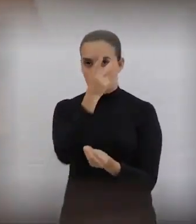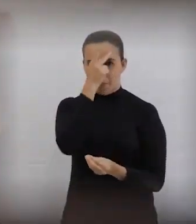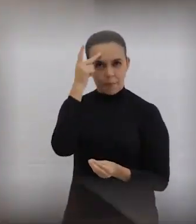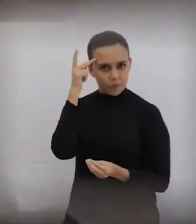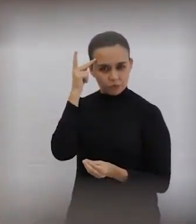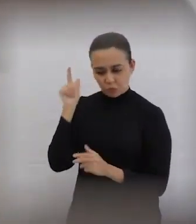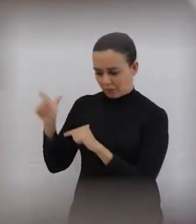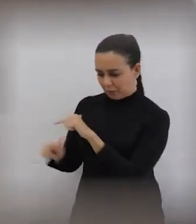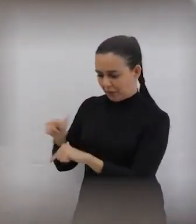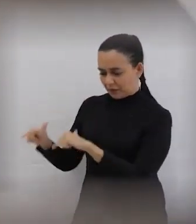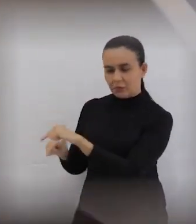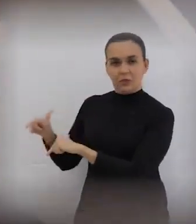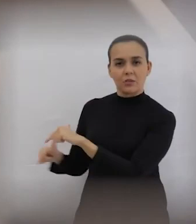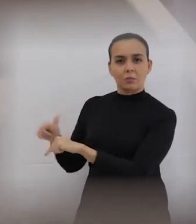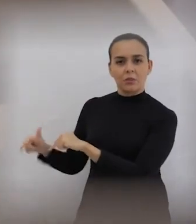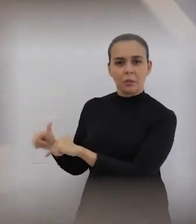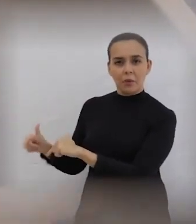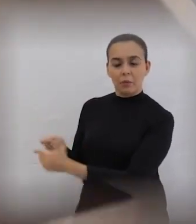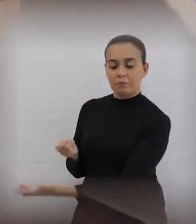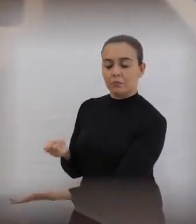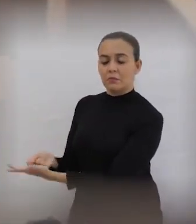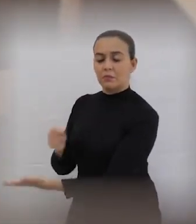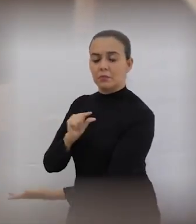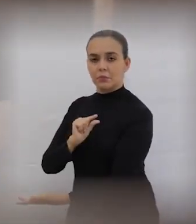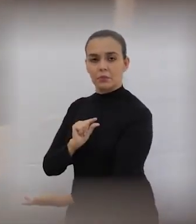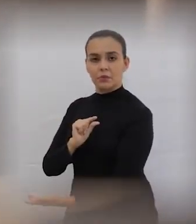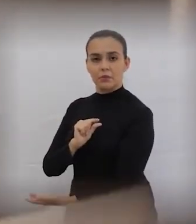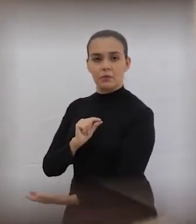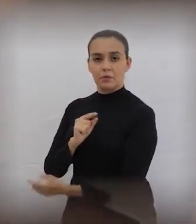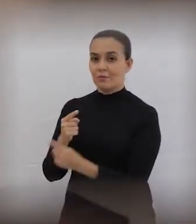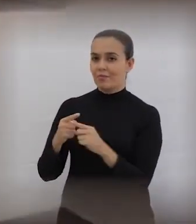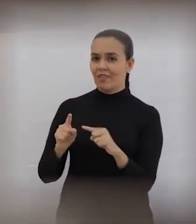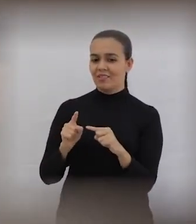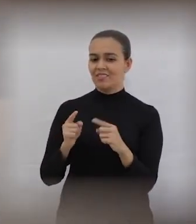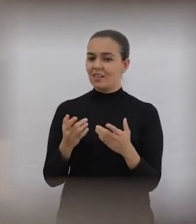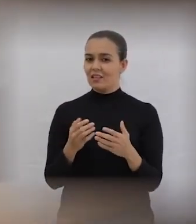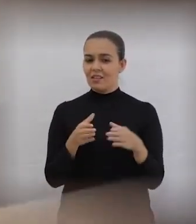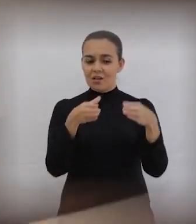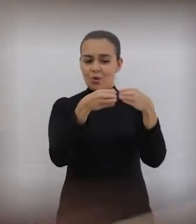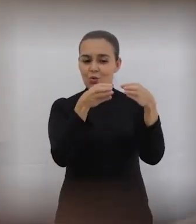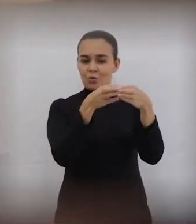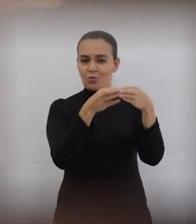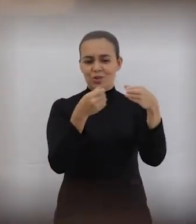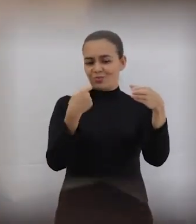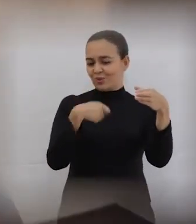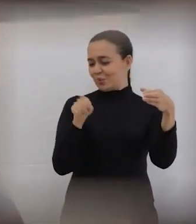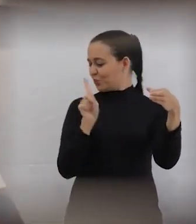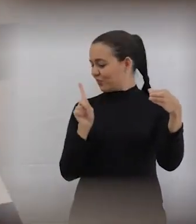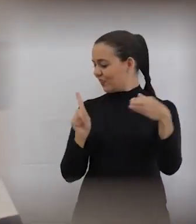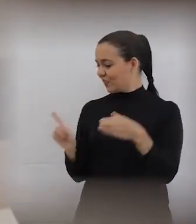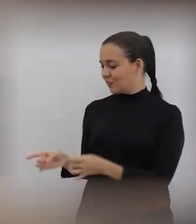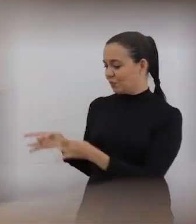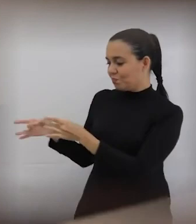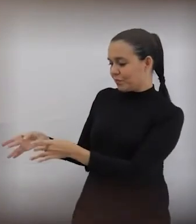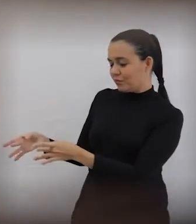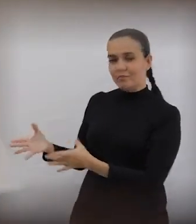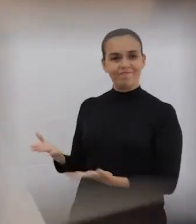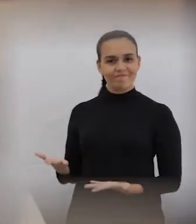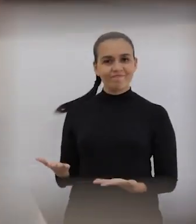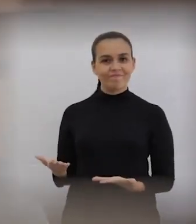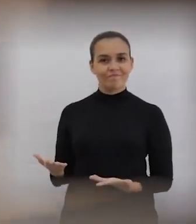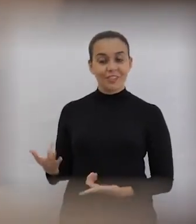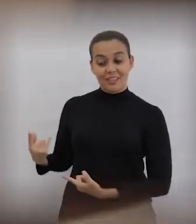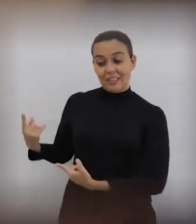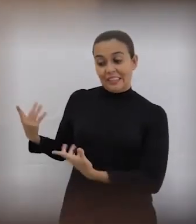explora pessoas, mas contra a elite econômica que já não precisa delas. Talvez